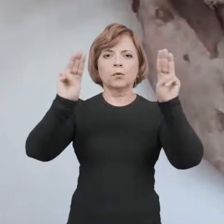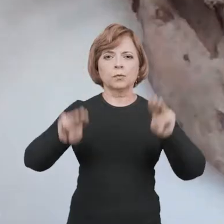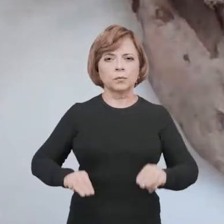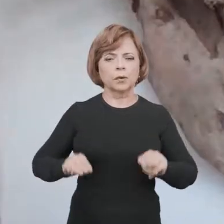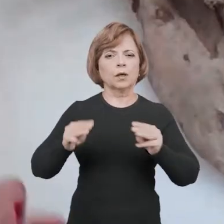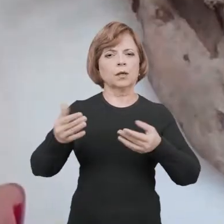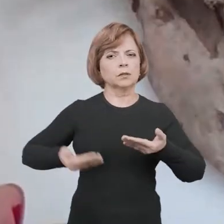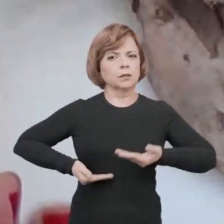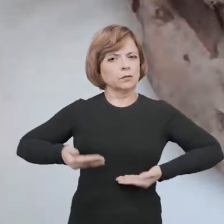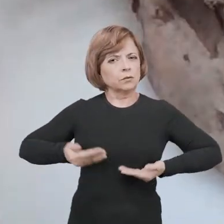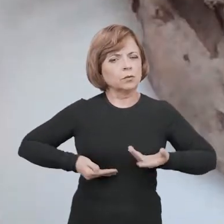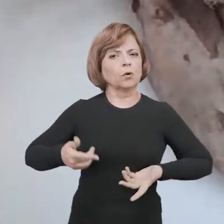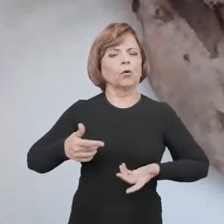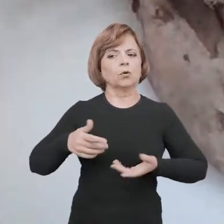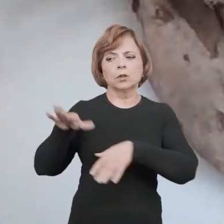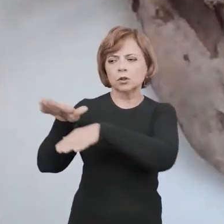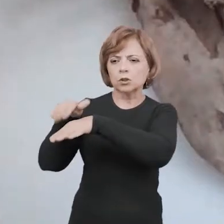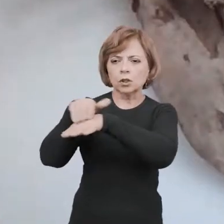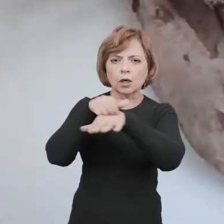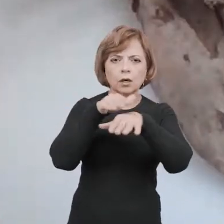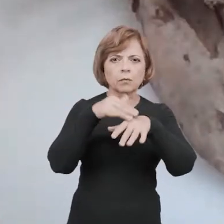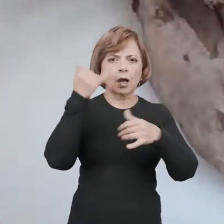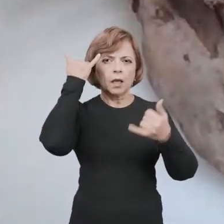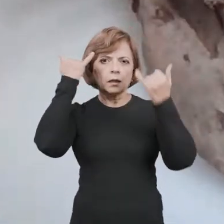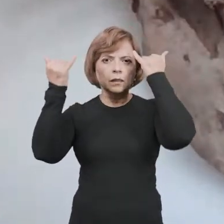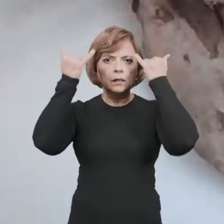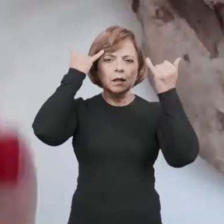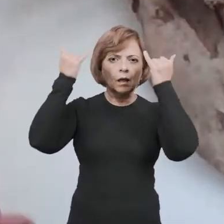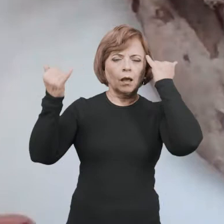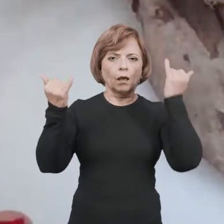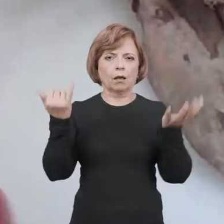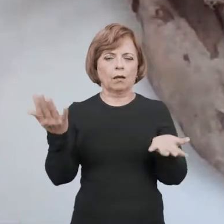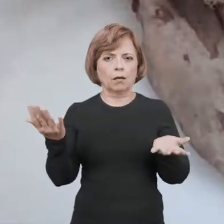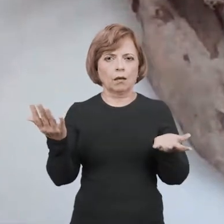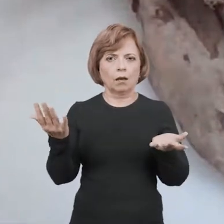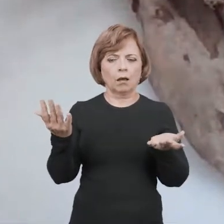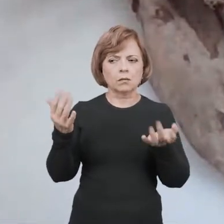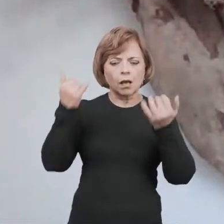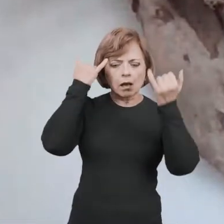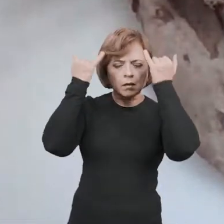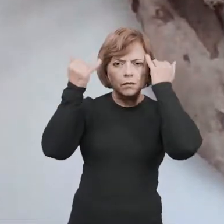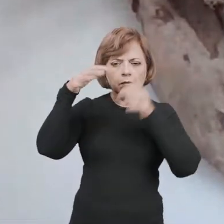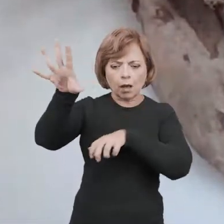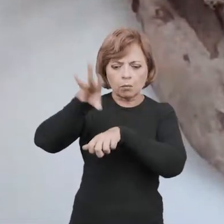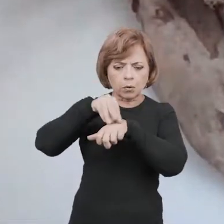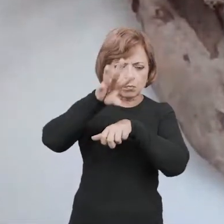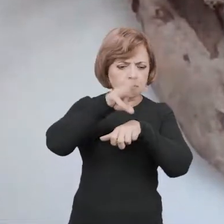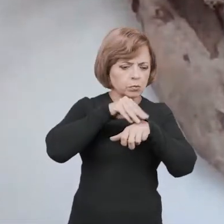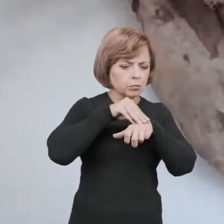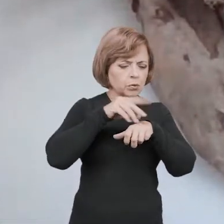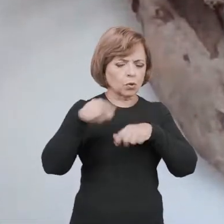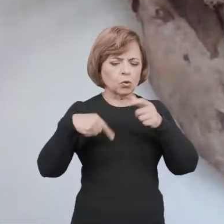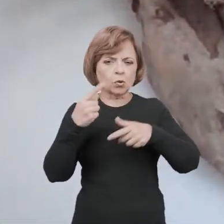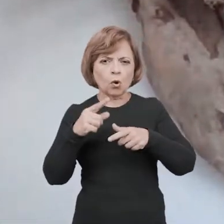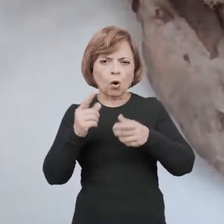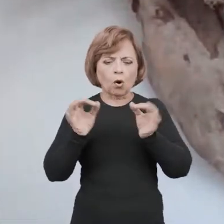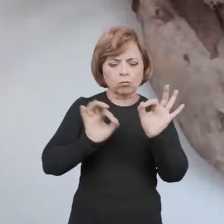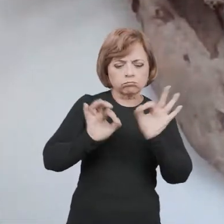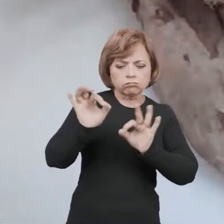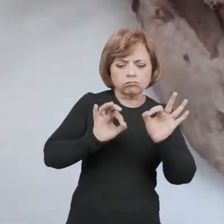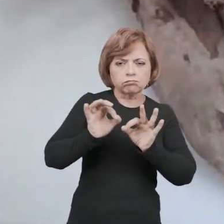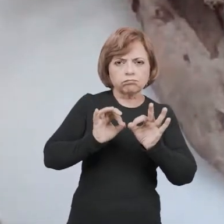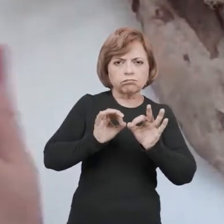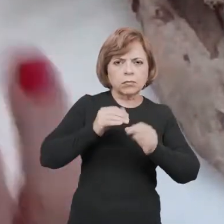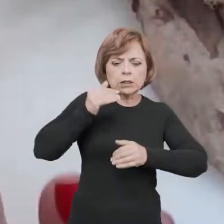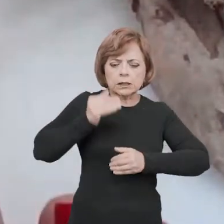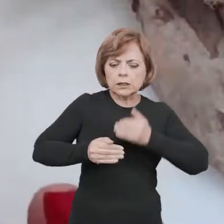servidores, eles são chamados a trazer suas ideias, mas essas ideias elas são trabalhadas de uma forma sistemática,